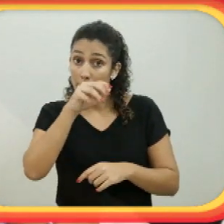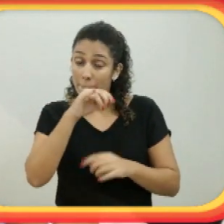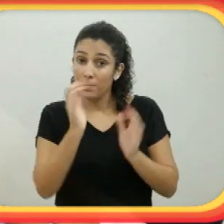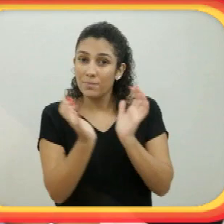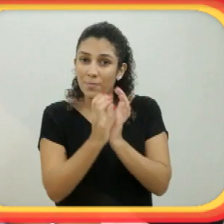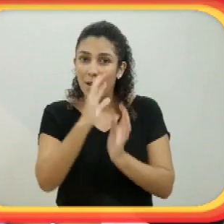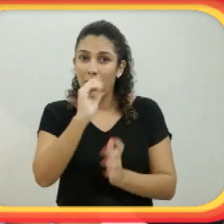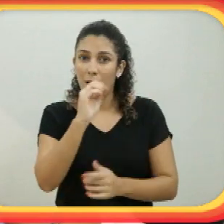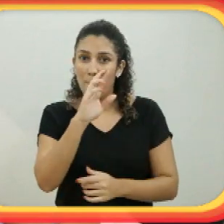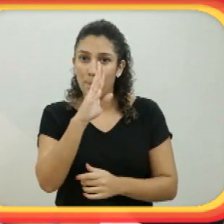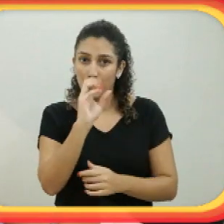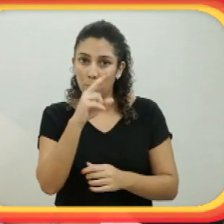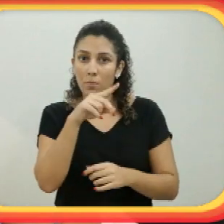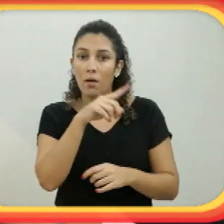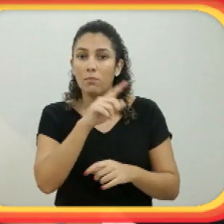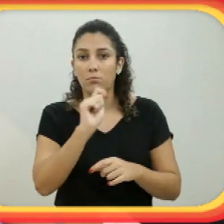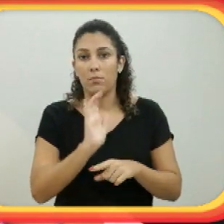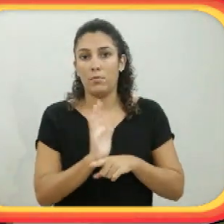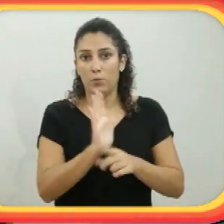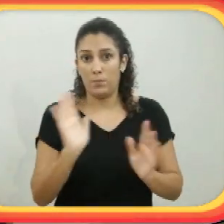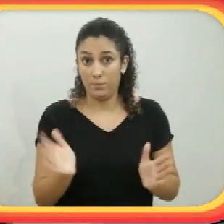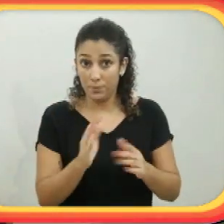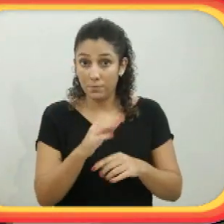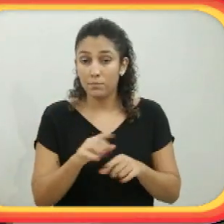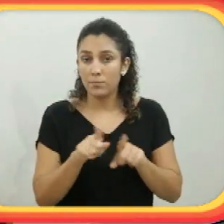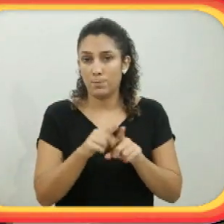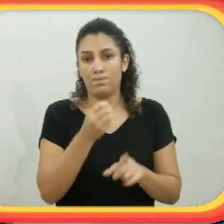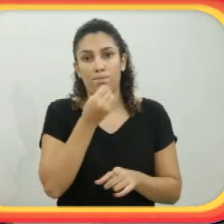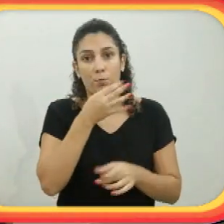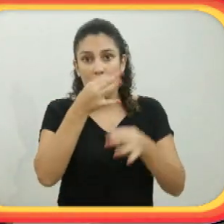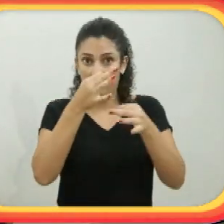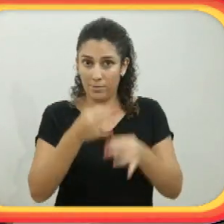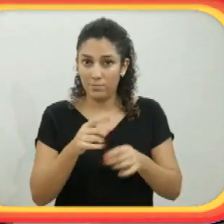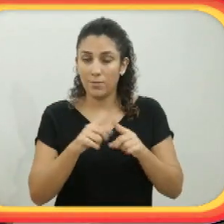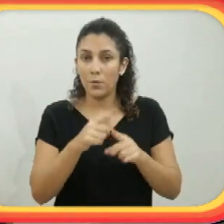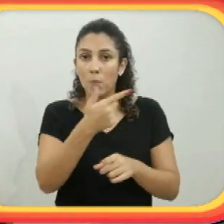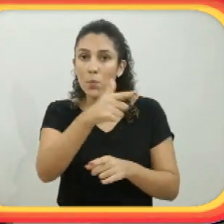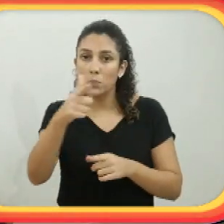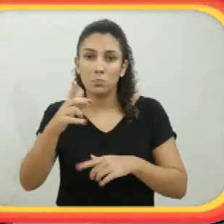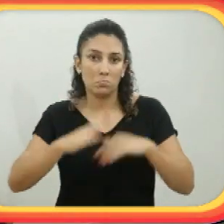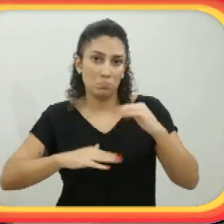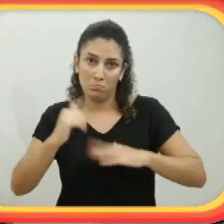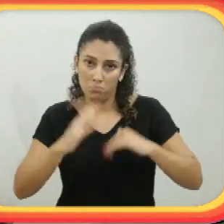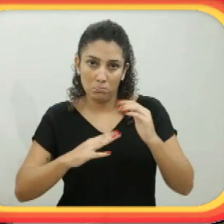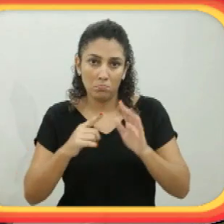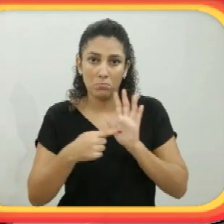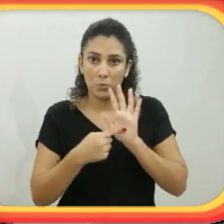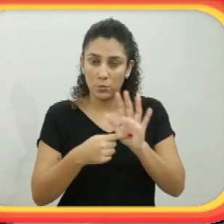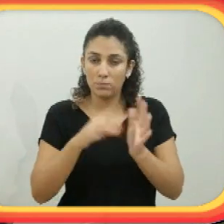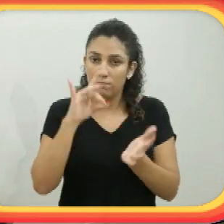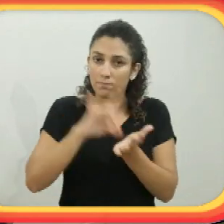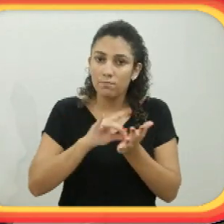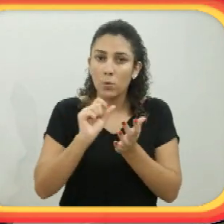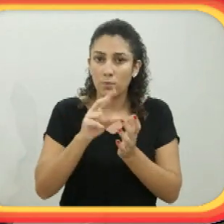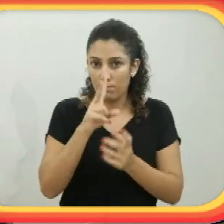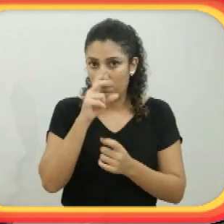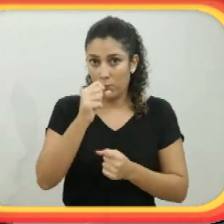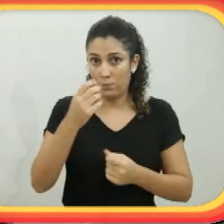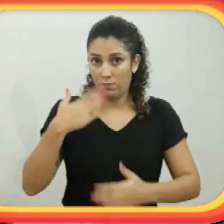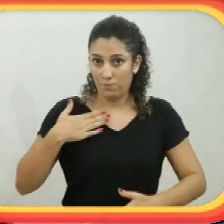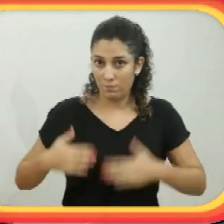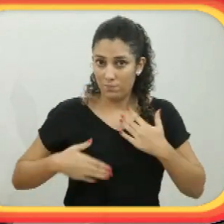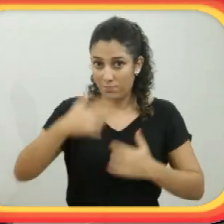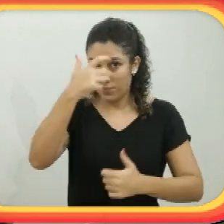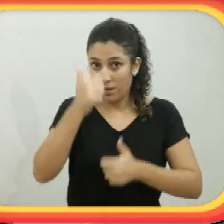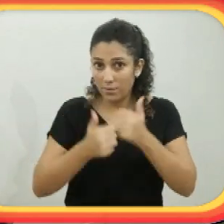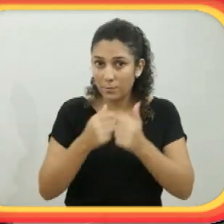atleta vai ter uma certa vantagem em relação ao outro. Mas a prática tem mostrado que, na verdade, o potencial físico do atleta é muito mais determinante